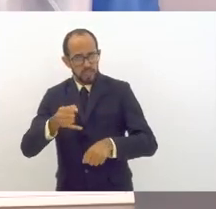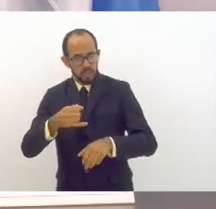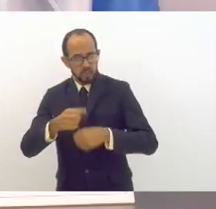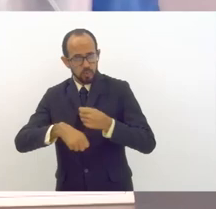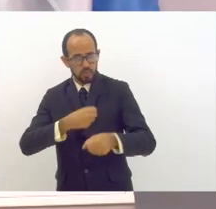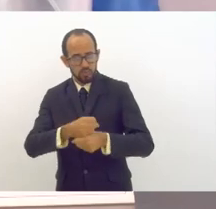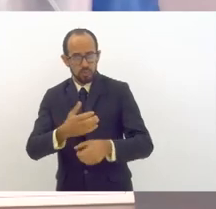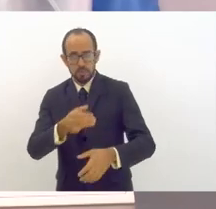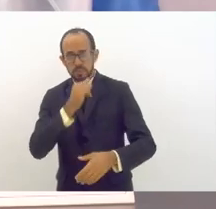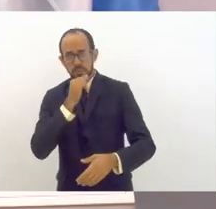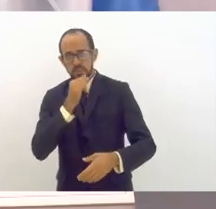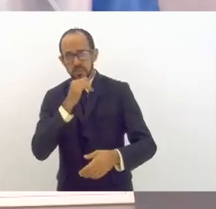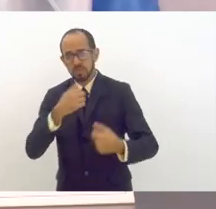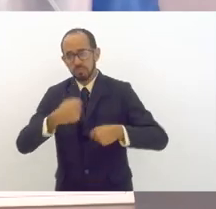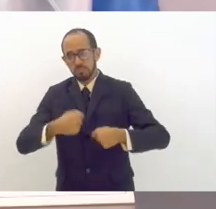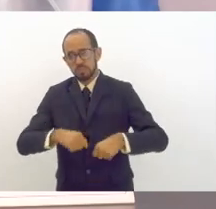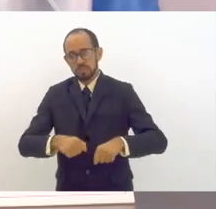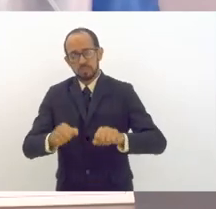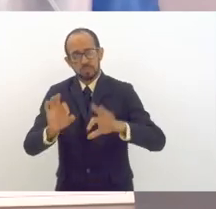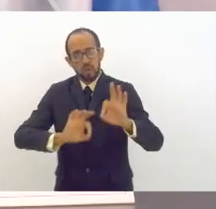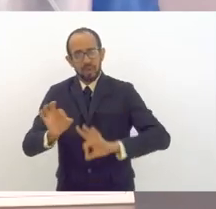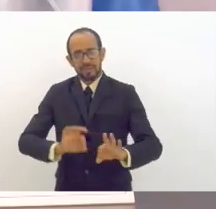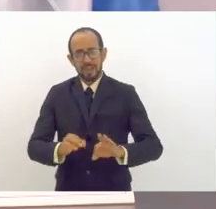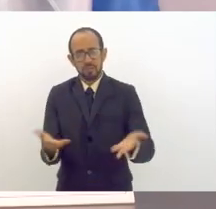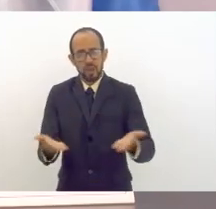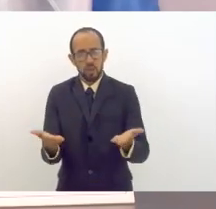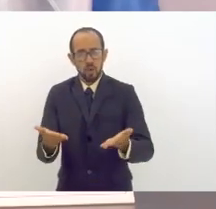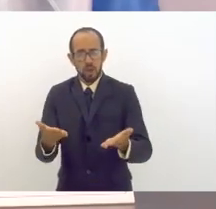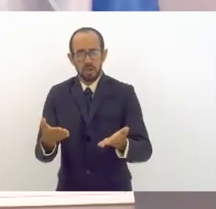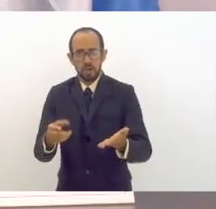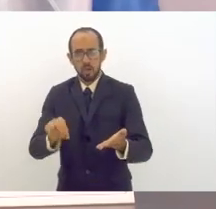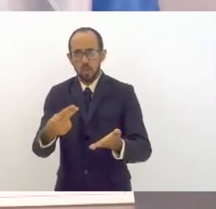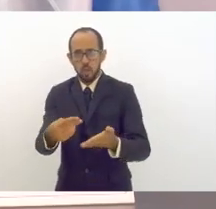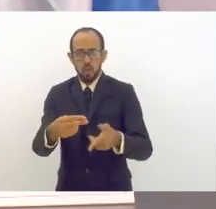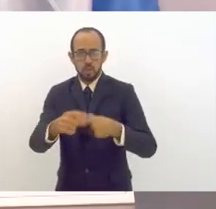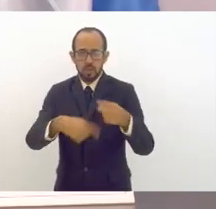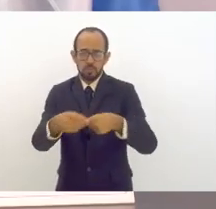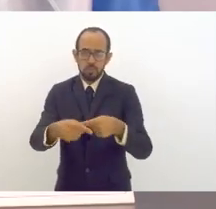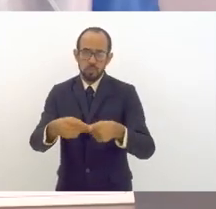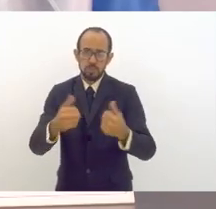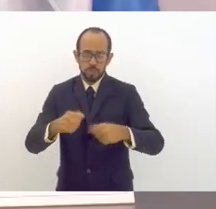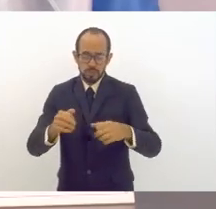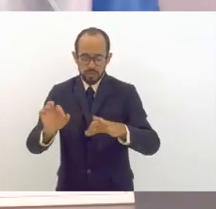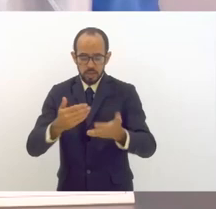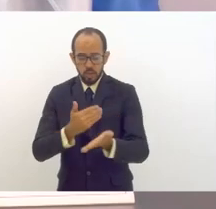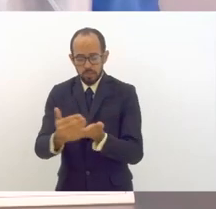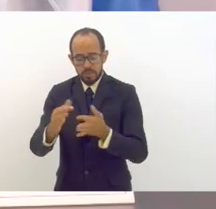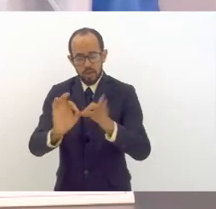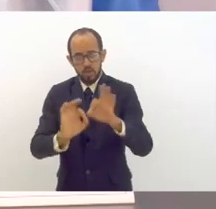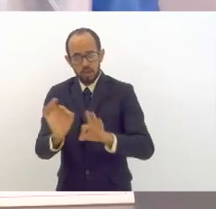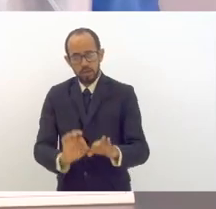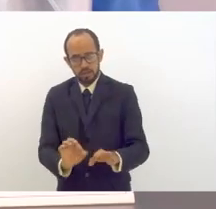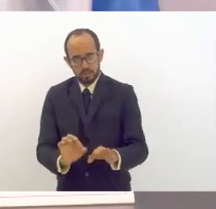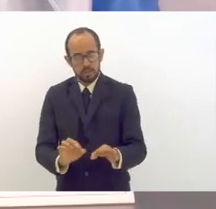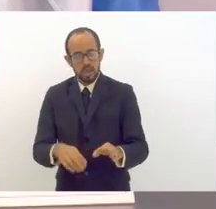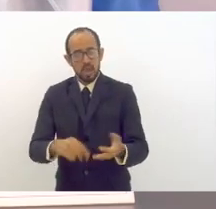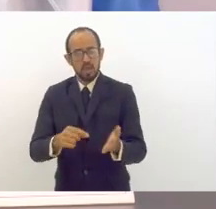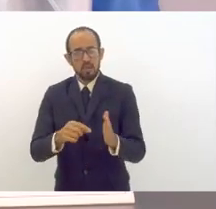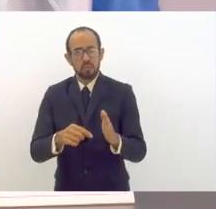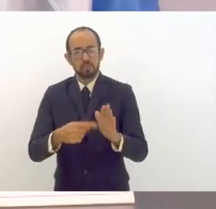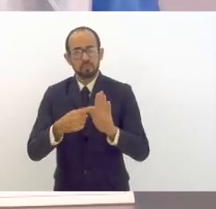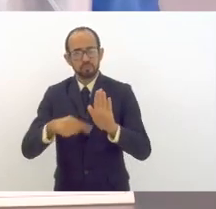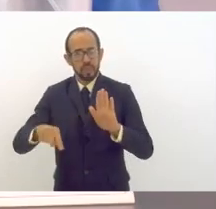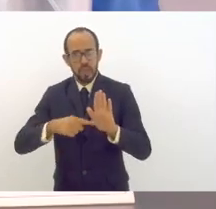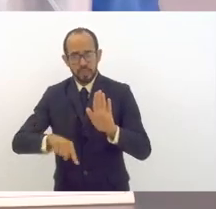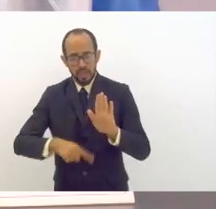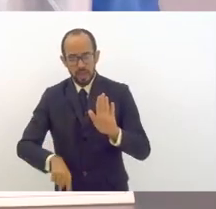o calendário precisa estar sendo organizado agora, porque, senão, vai chegar no início do ano que vem, vai ter que organizar um calendário que é complexo, que envolve 1.200